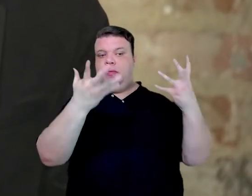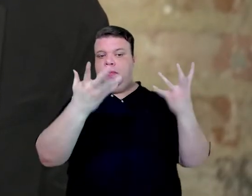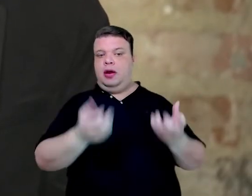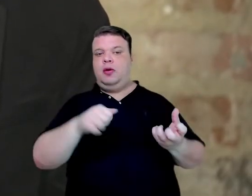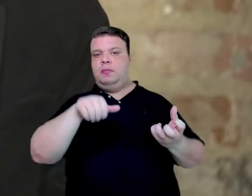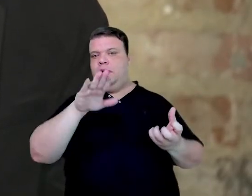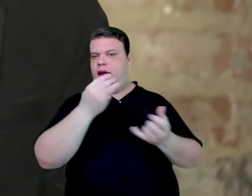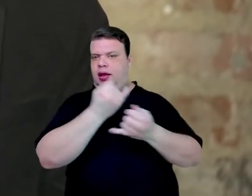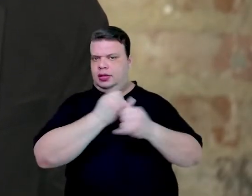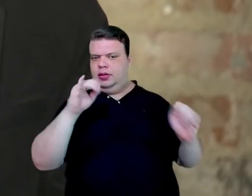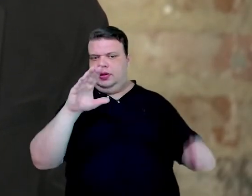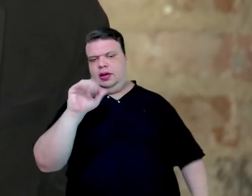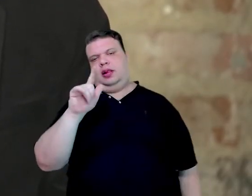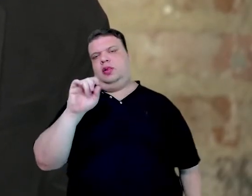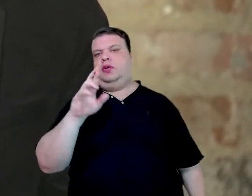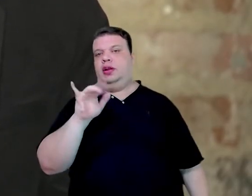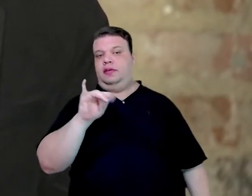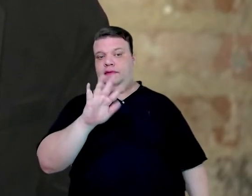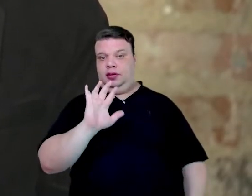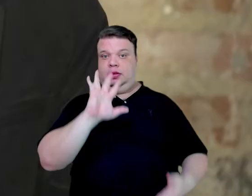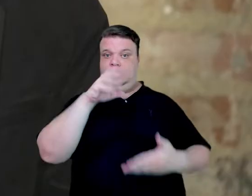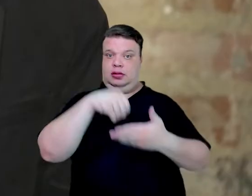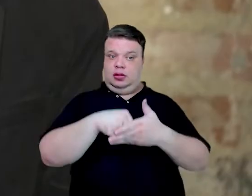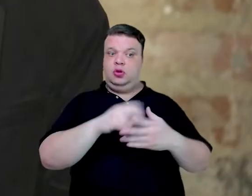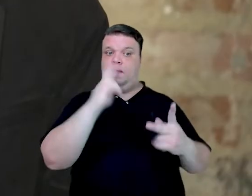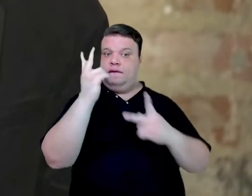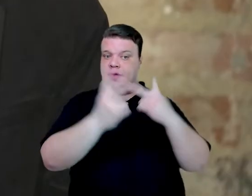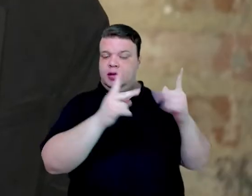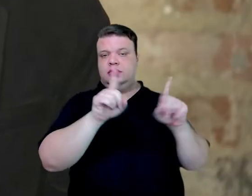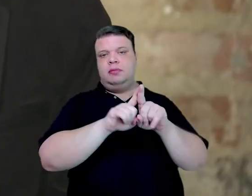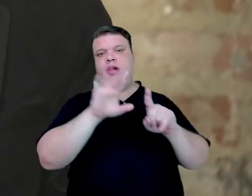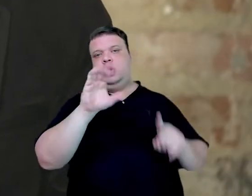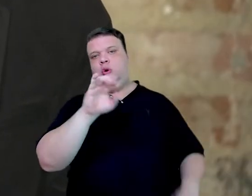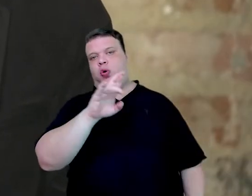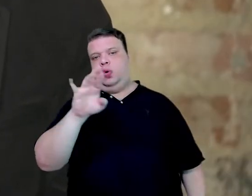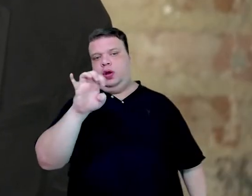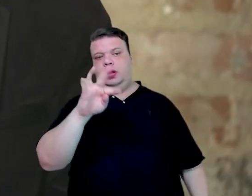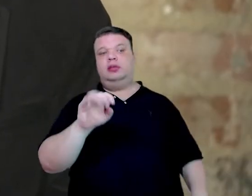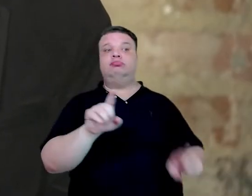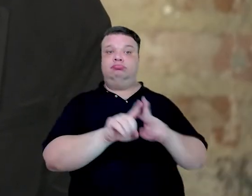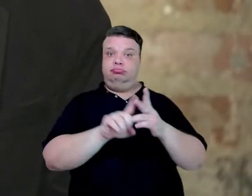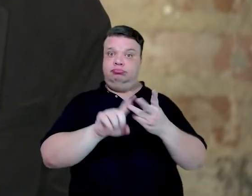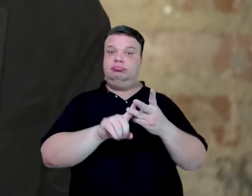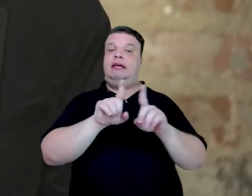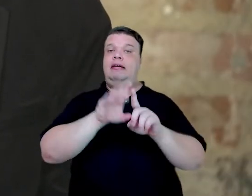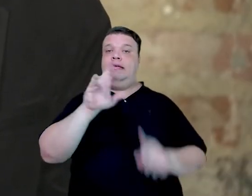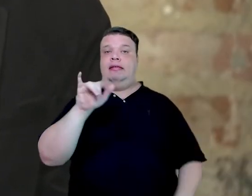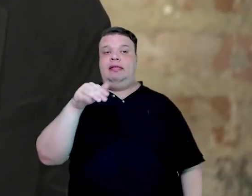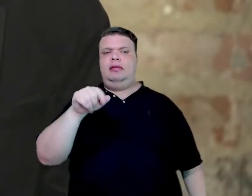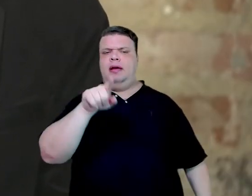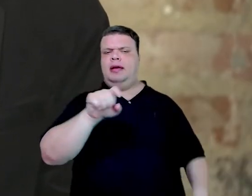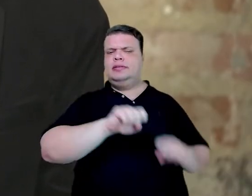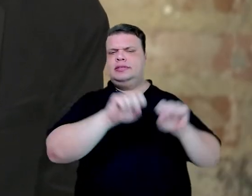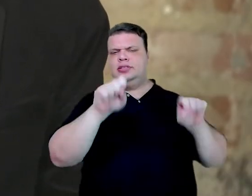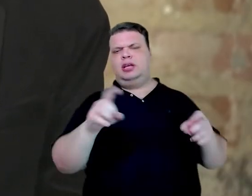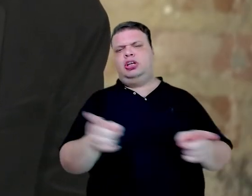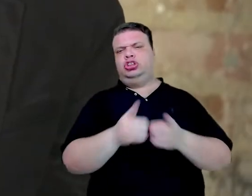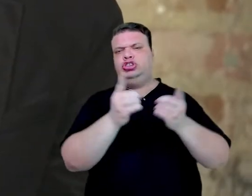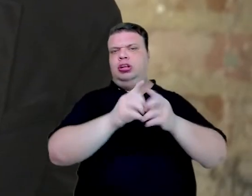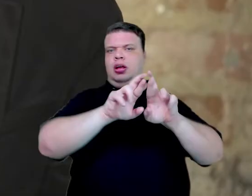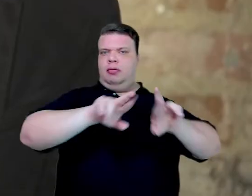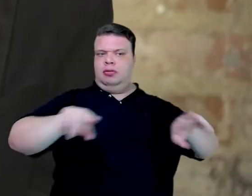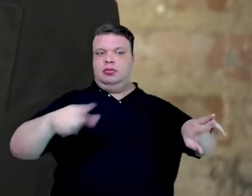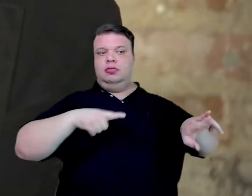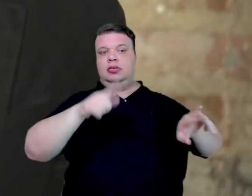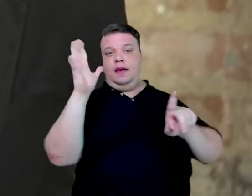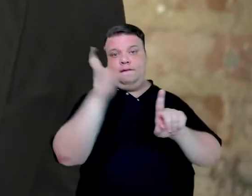Consequentemente, o clima global depende do oceano, que reúne a maior quantidade de energia calorífica armazenada.